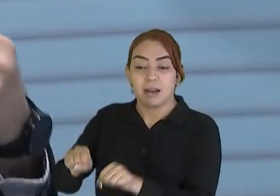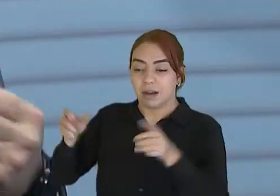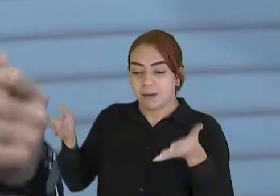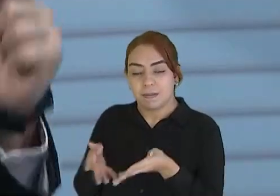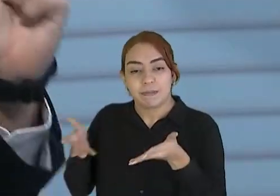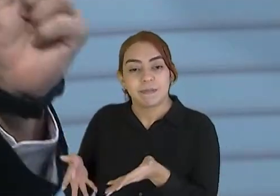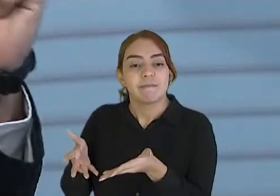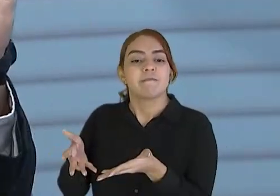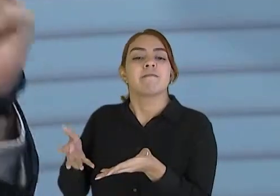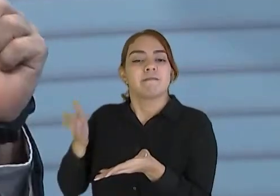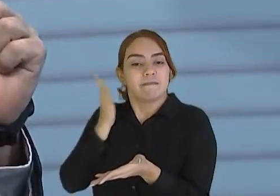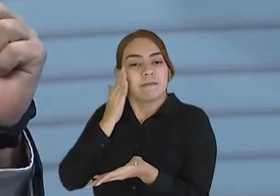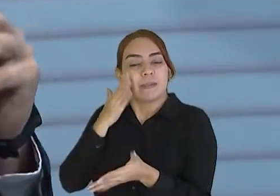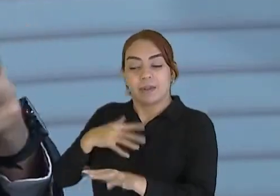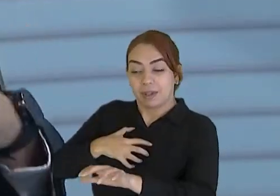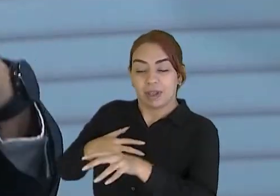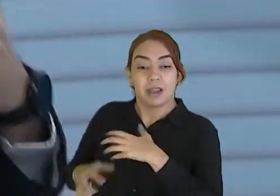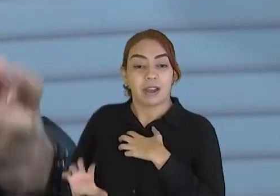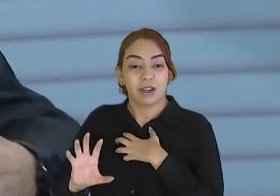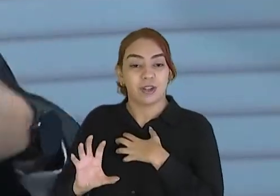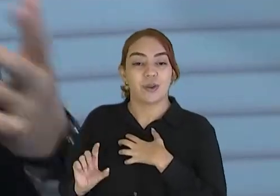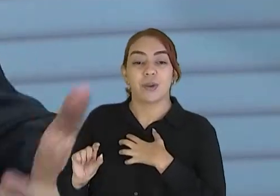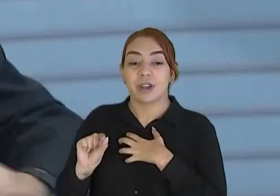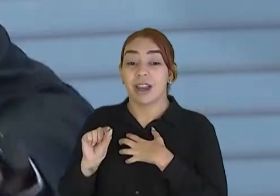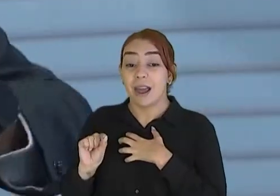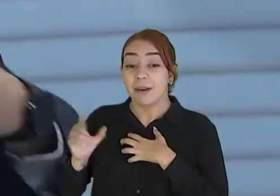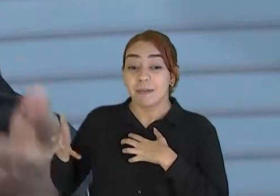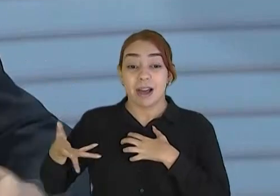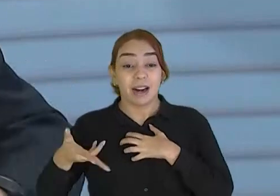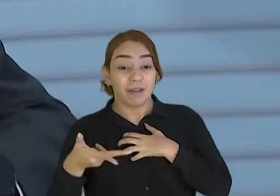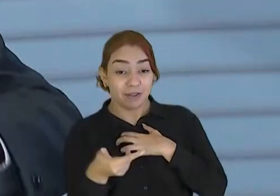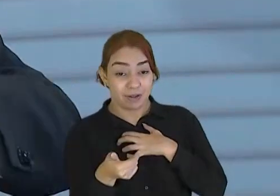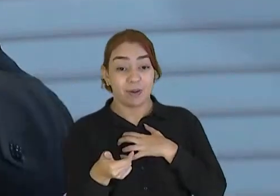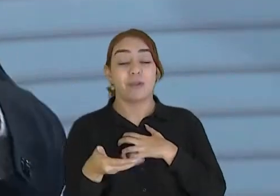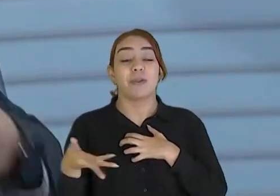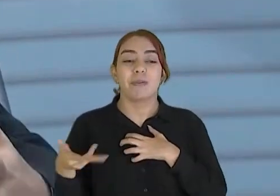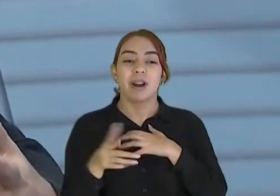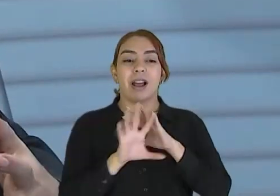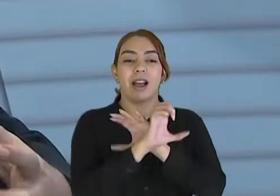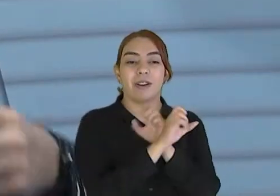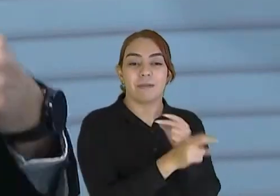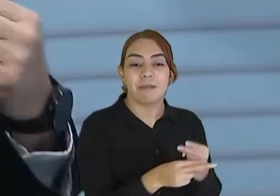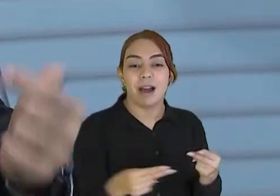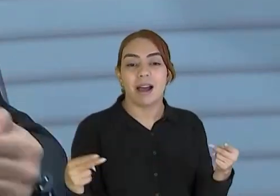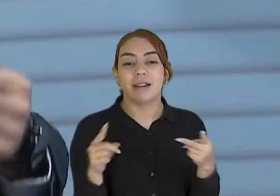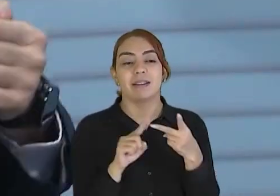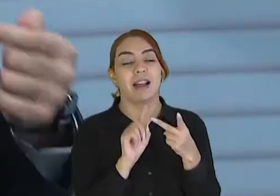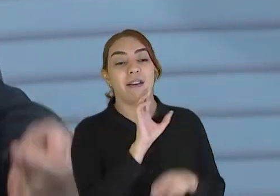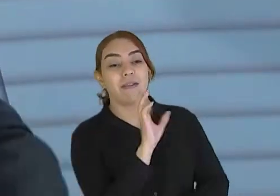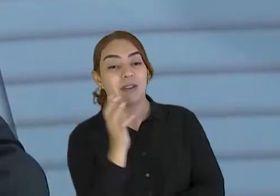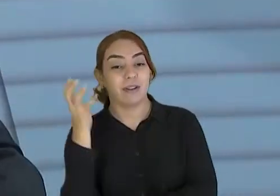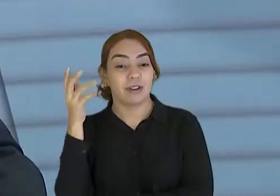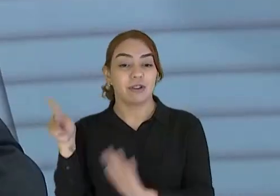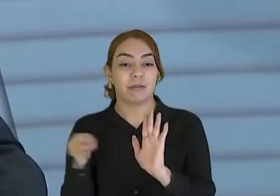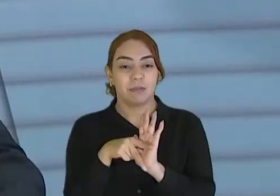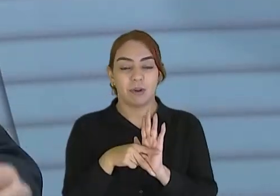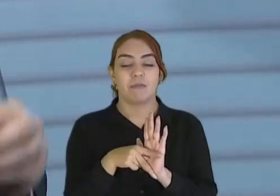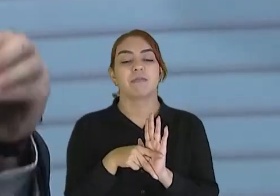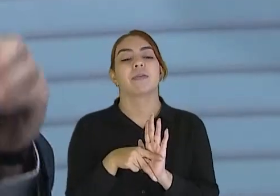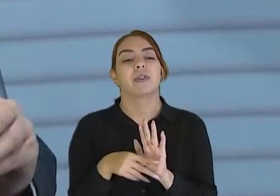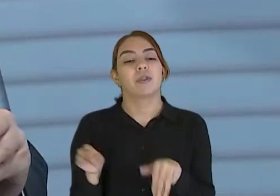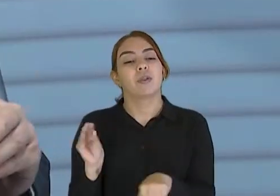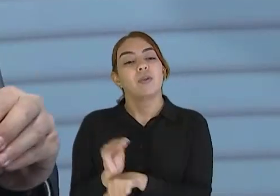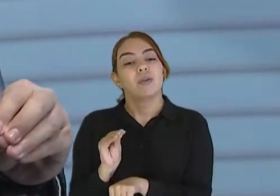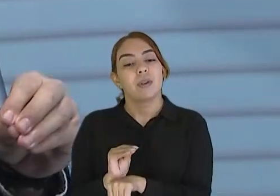a resiliência, que entendem o que é a Caatinga e como é maravilhoso e amplo, tanto a fauna como a flora e a riqueza de preservar. Então, essa é